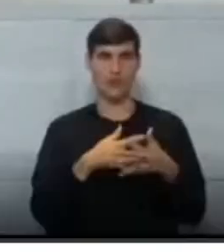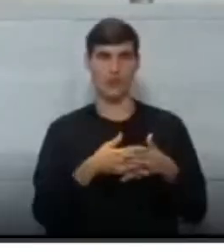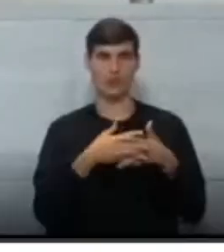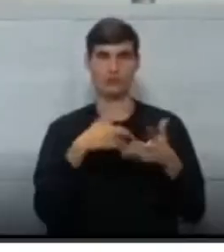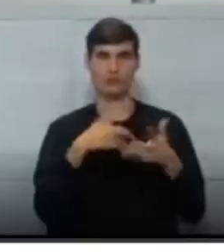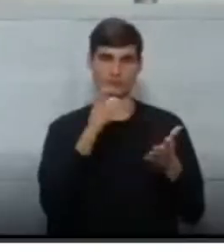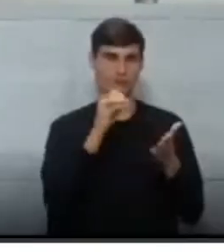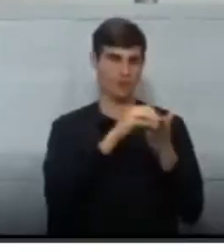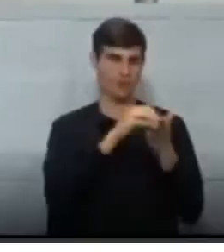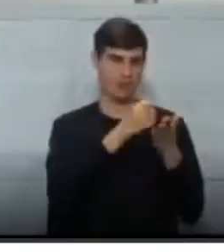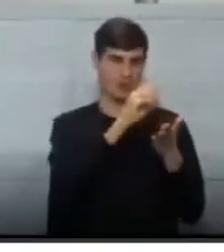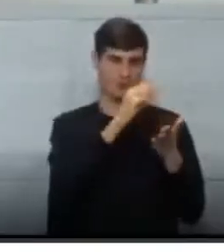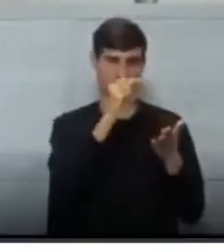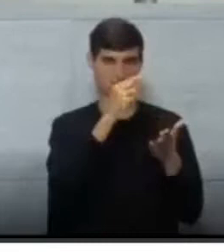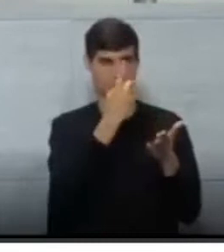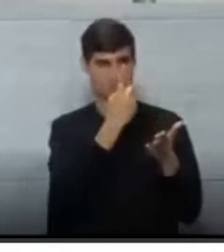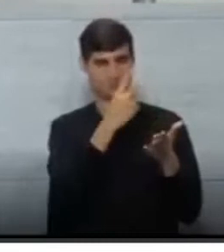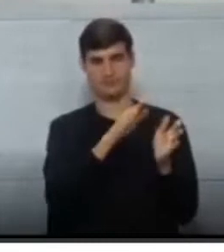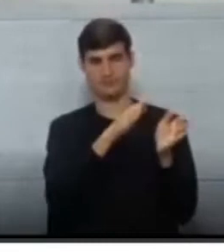vai colocar aí 10 a menos 1,